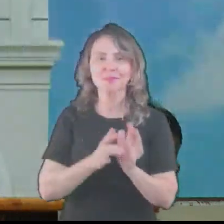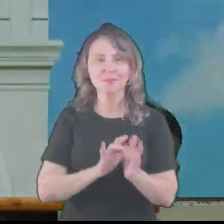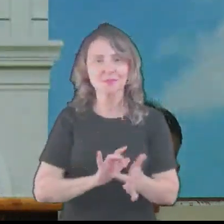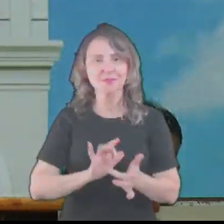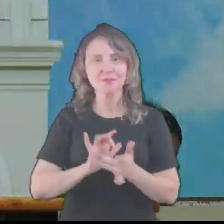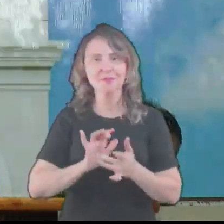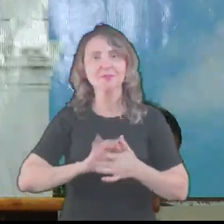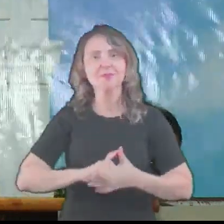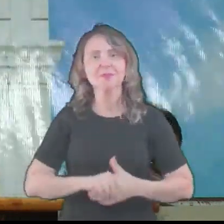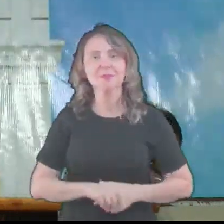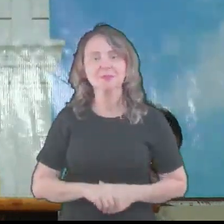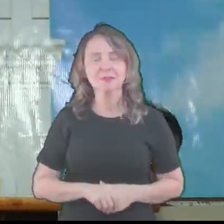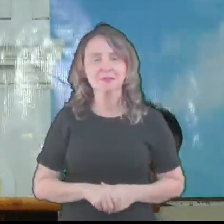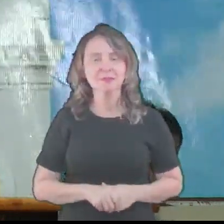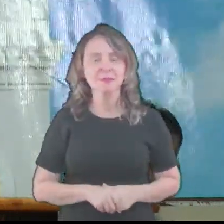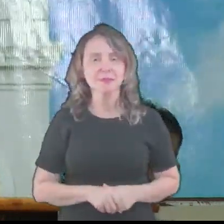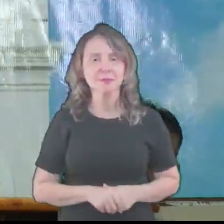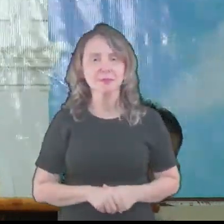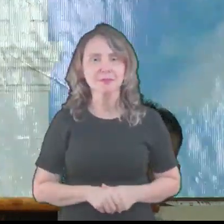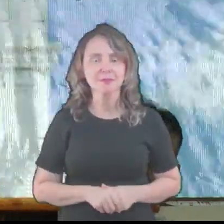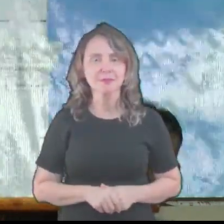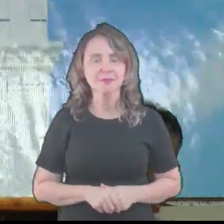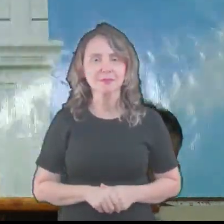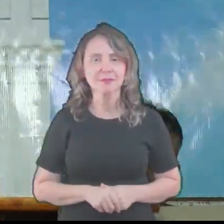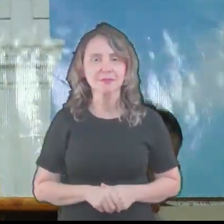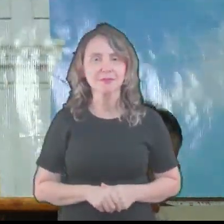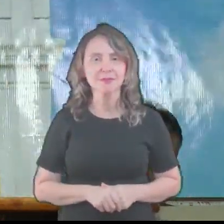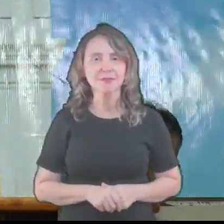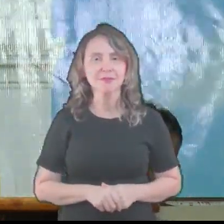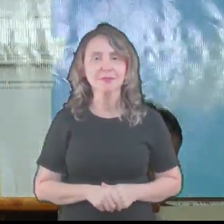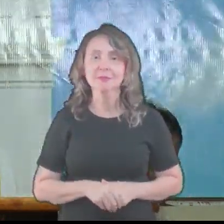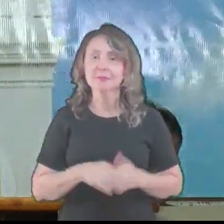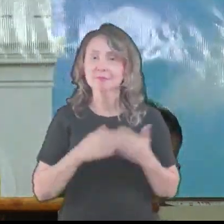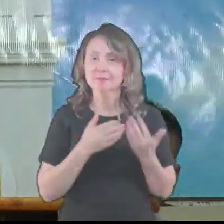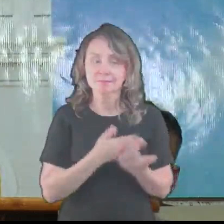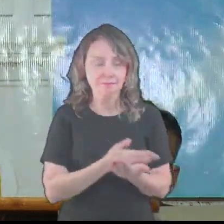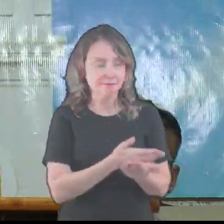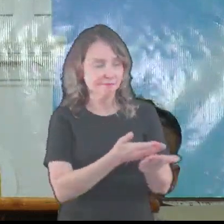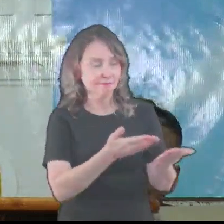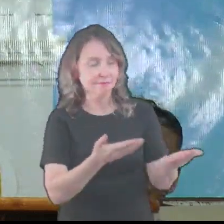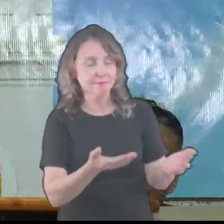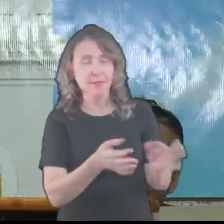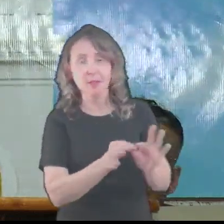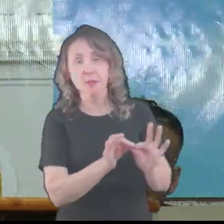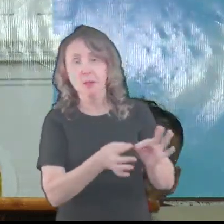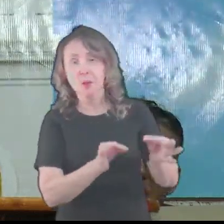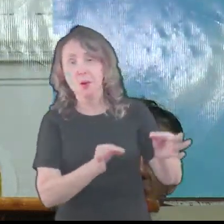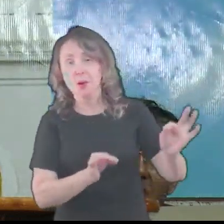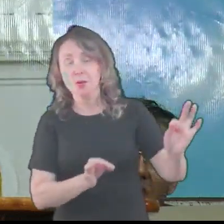E eis que estes virão de longe,